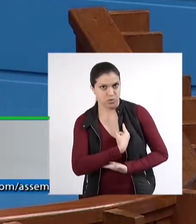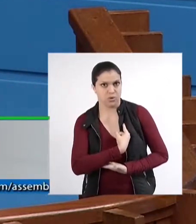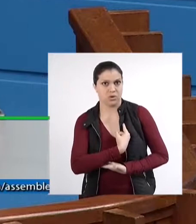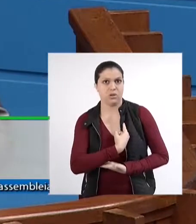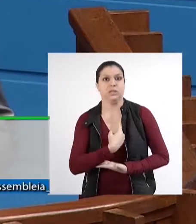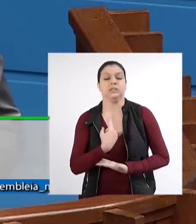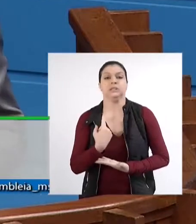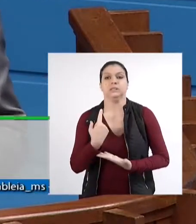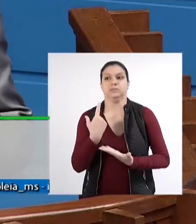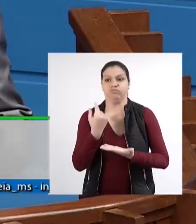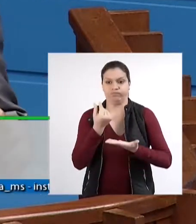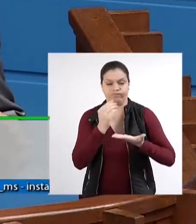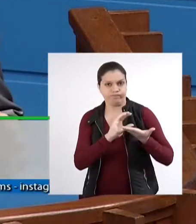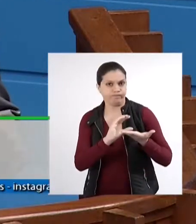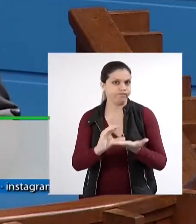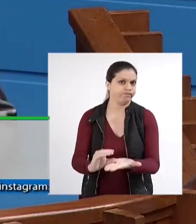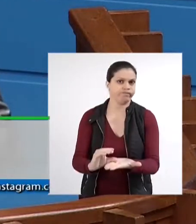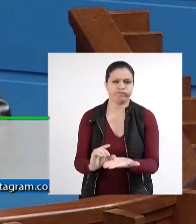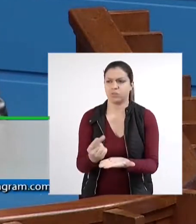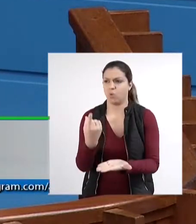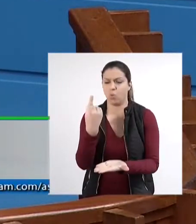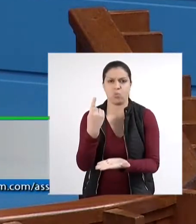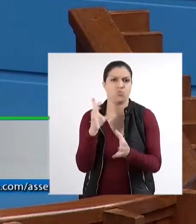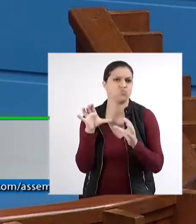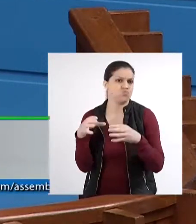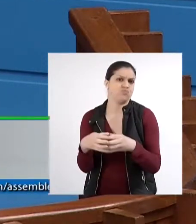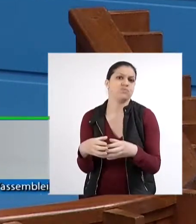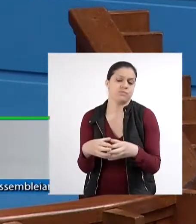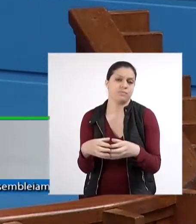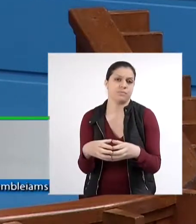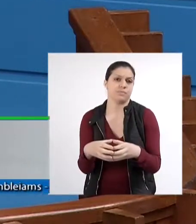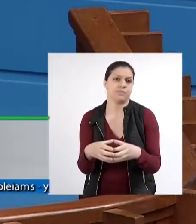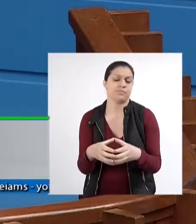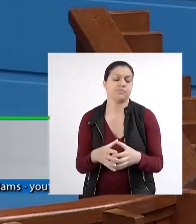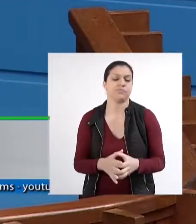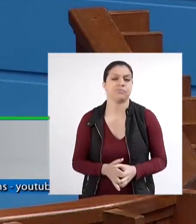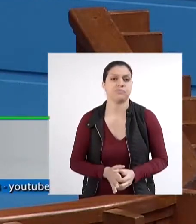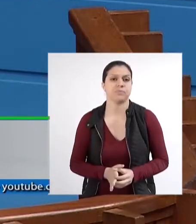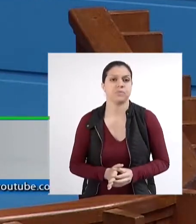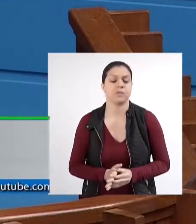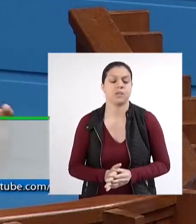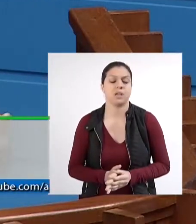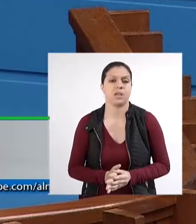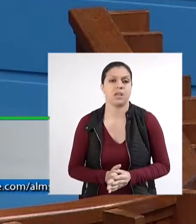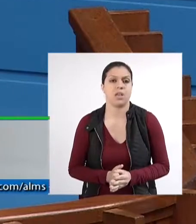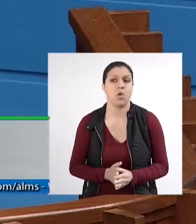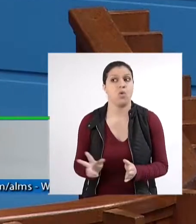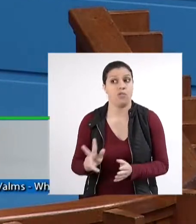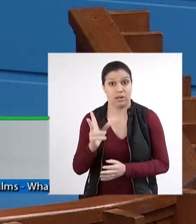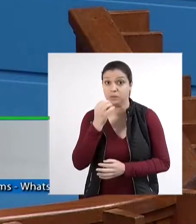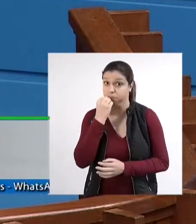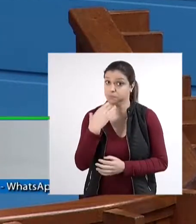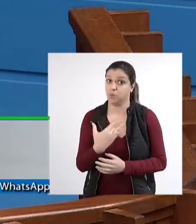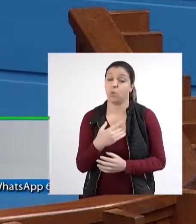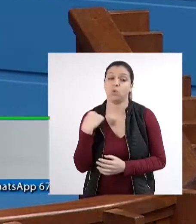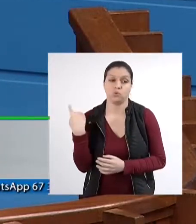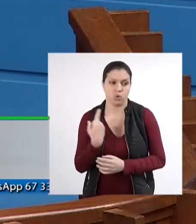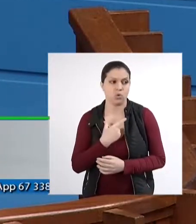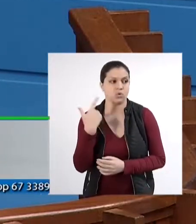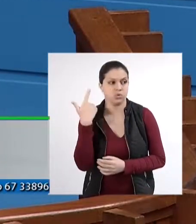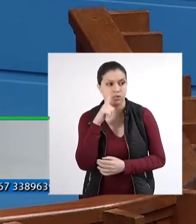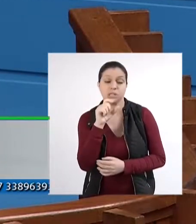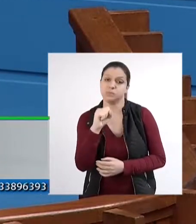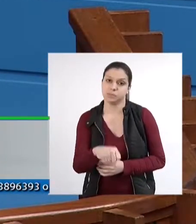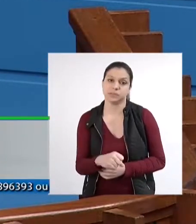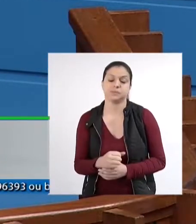que seja, tão somente uma, de bancada, uma emenda coletiva, num valor expressivo, nós poderemos